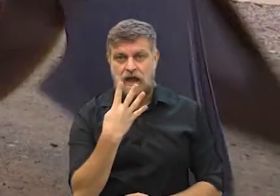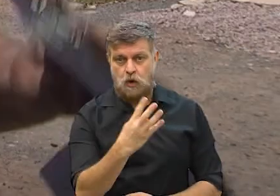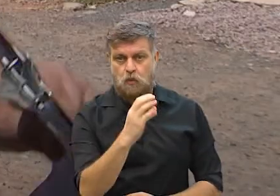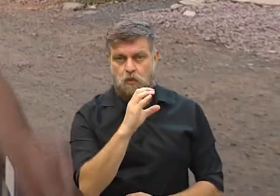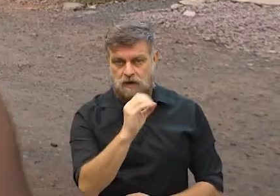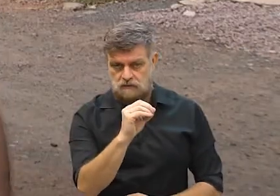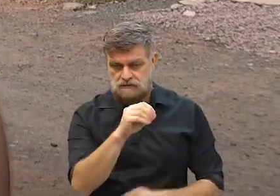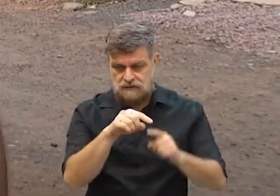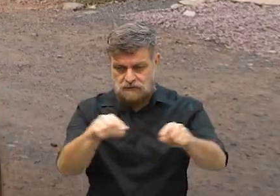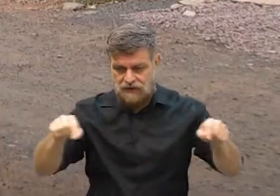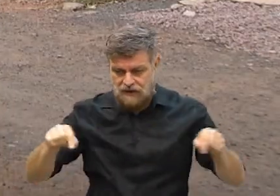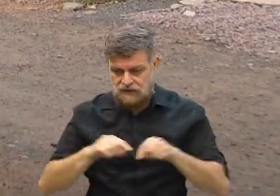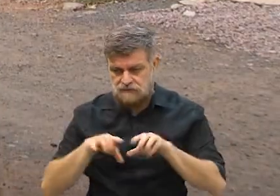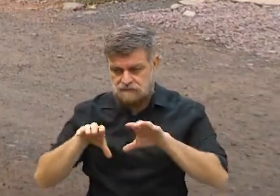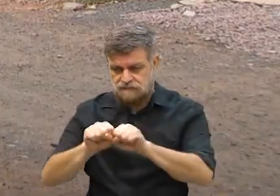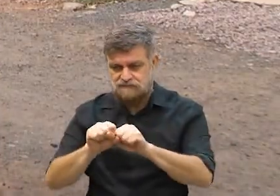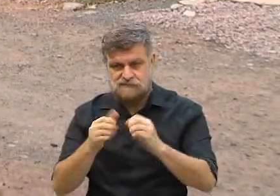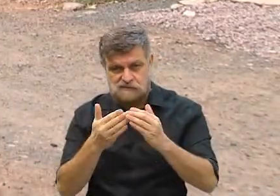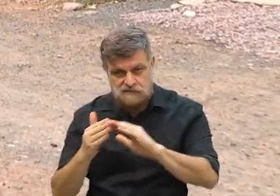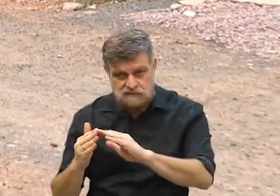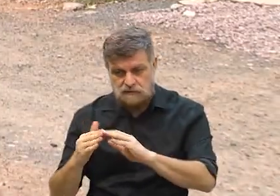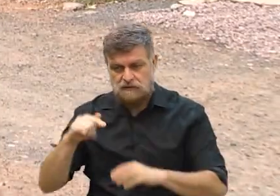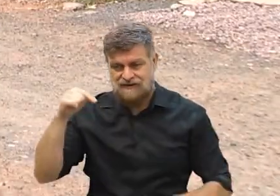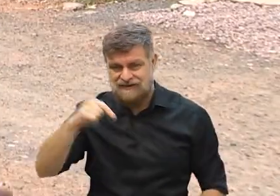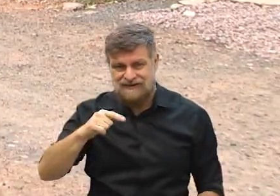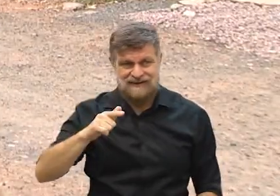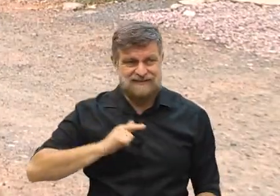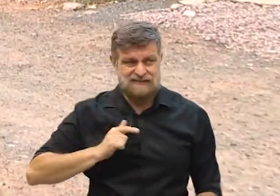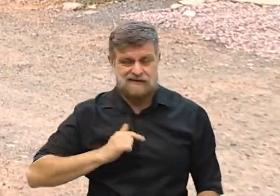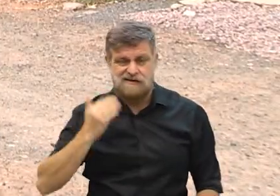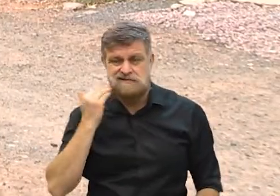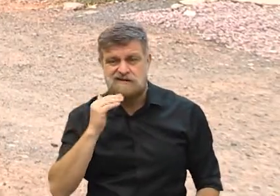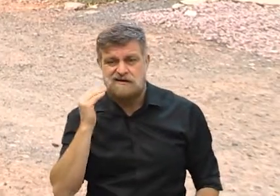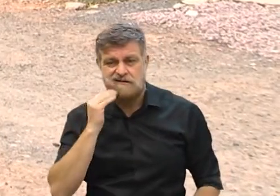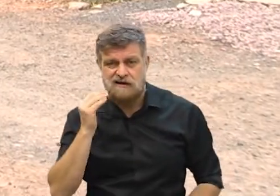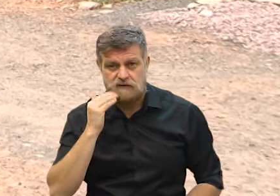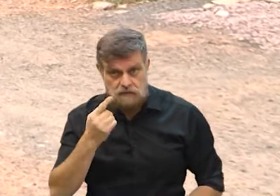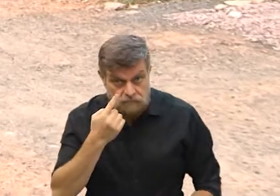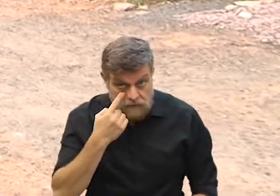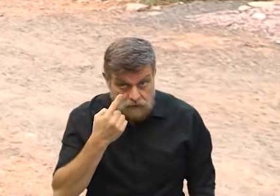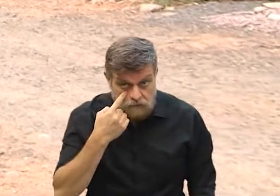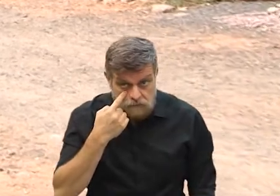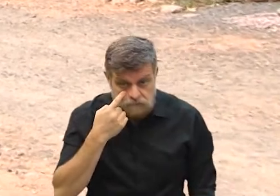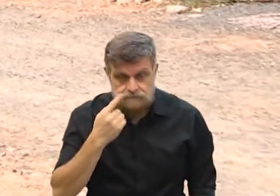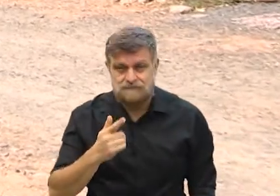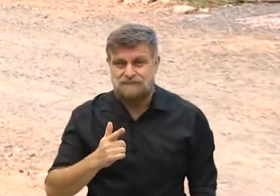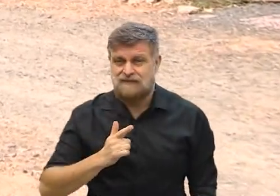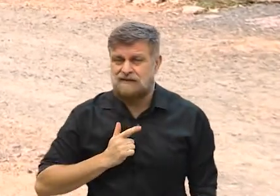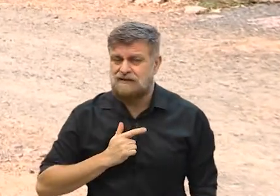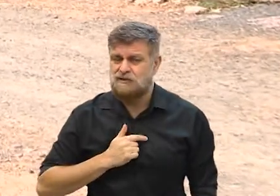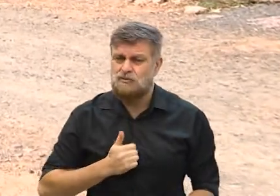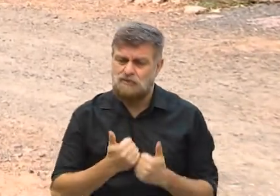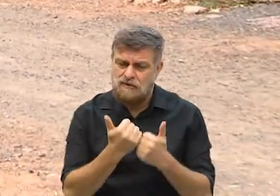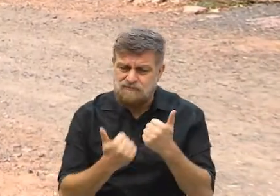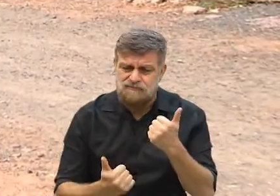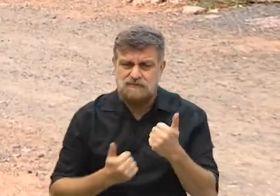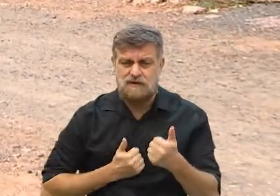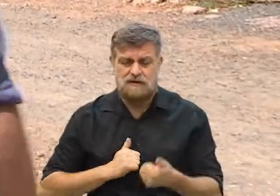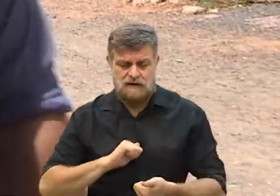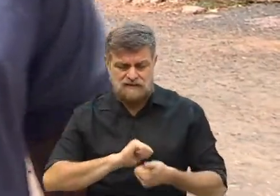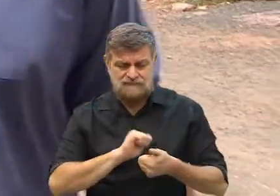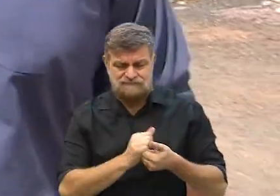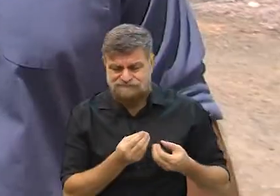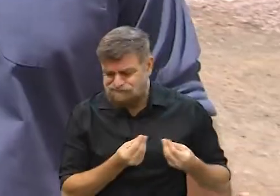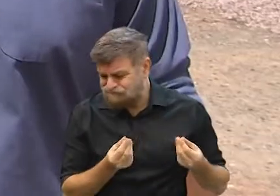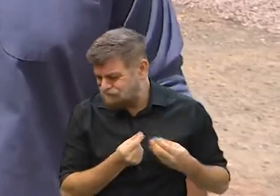dos 400 núcleos da cidade de Campinas que vivem nestas condições em que vocês estão vendo. São condições precárias,